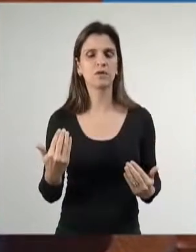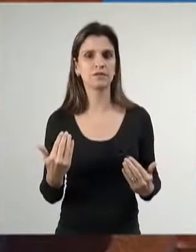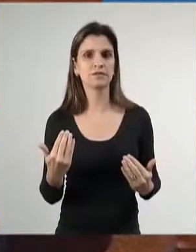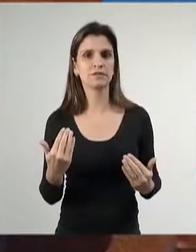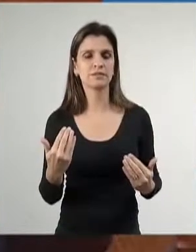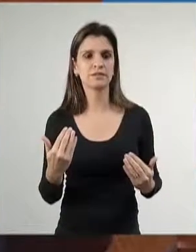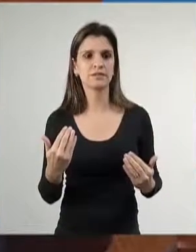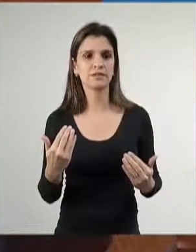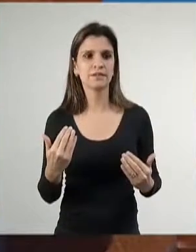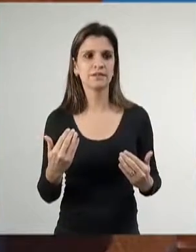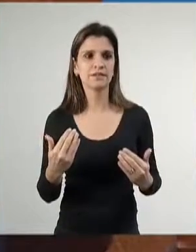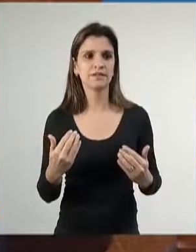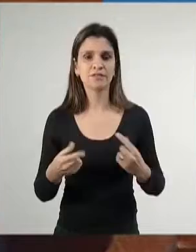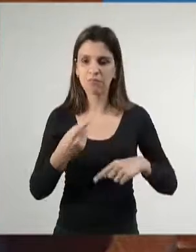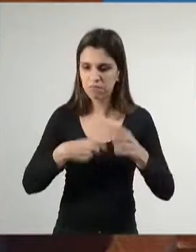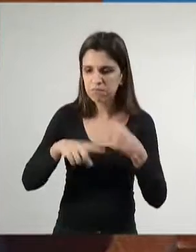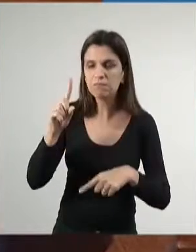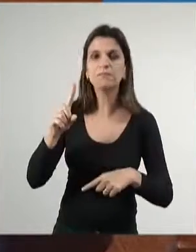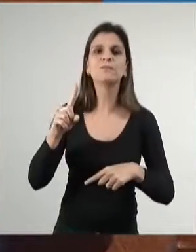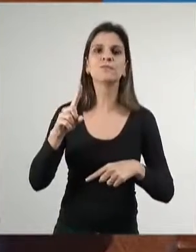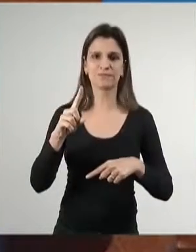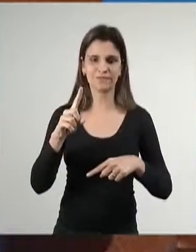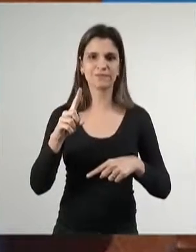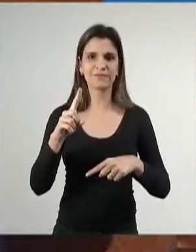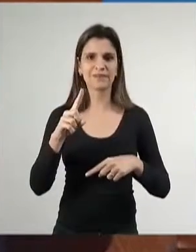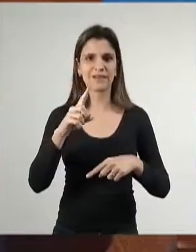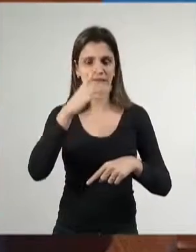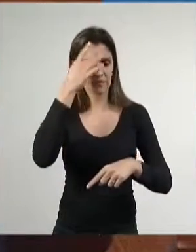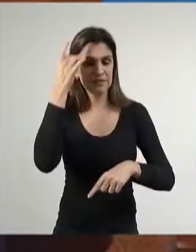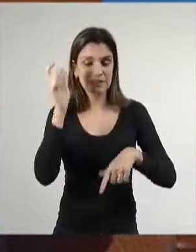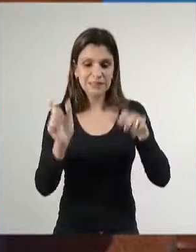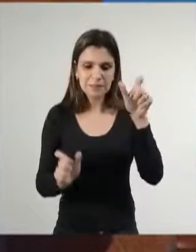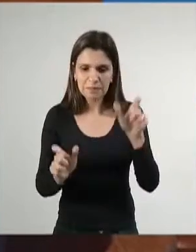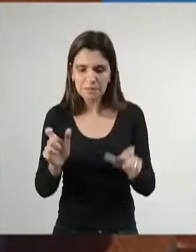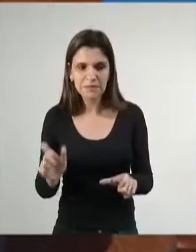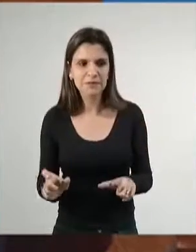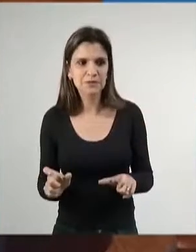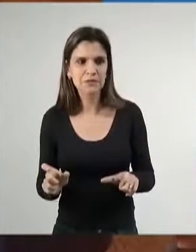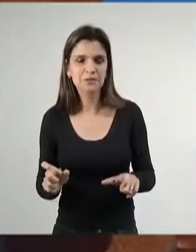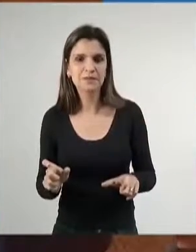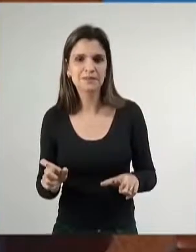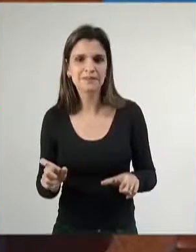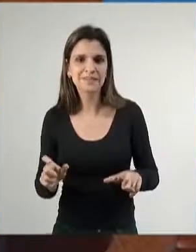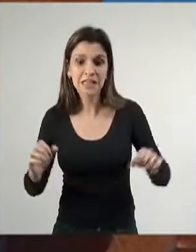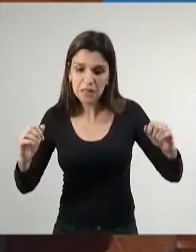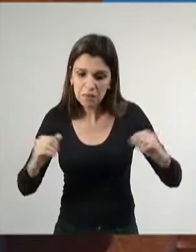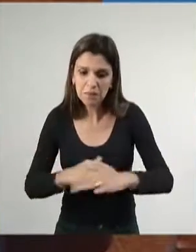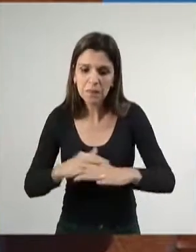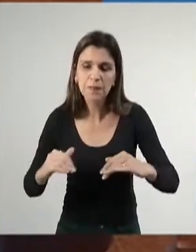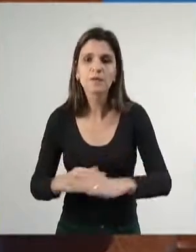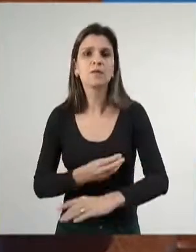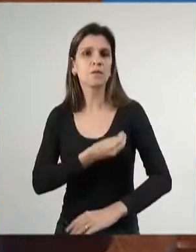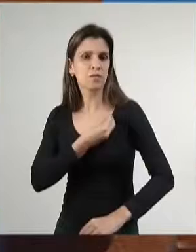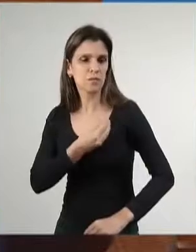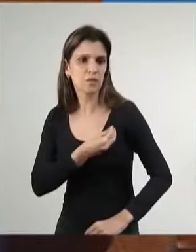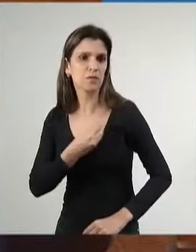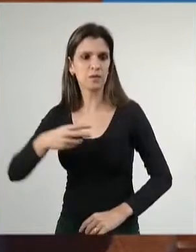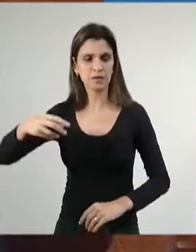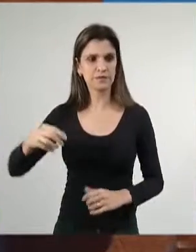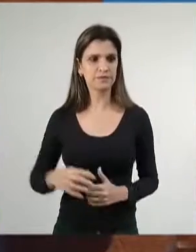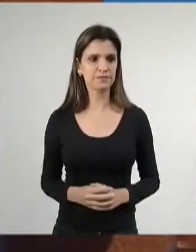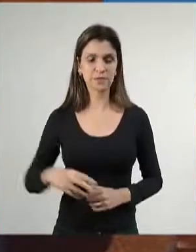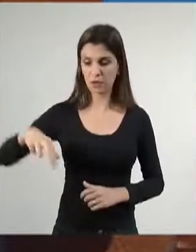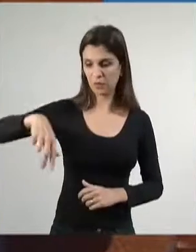mudar a partir do momento em que as pessoas, de uma forma geral, que participam do trânsito, sejam